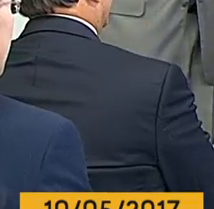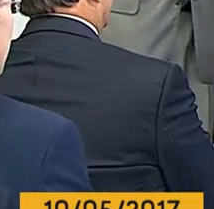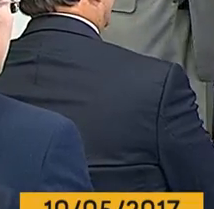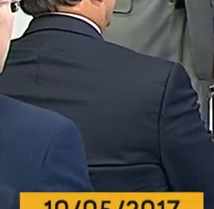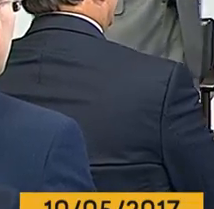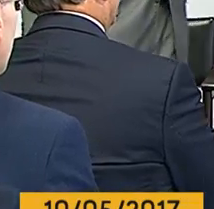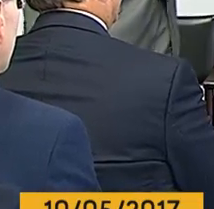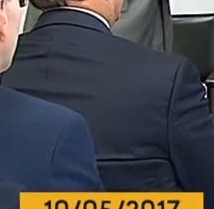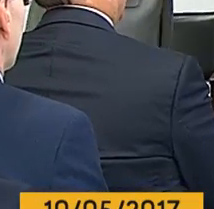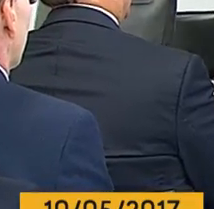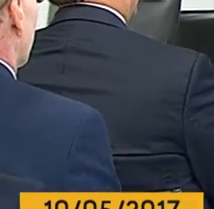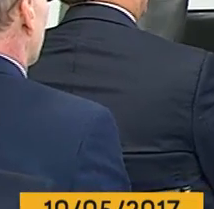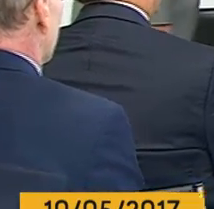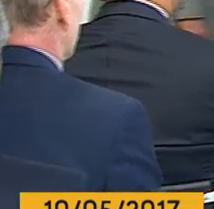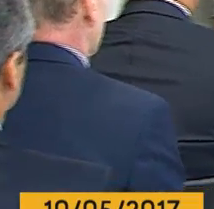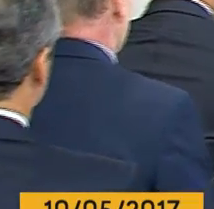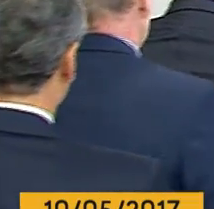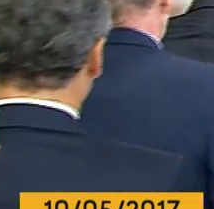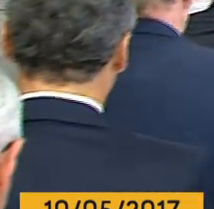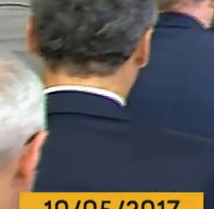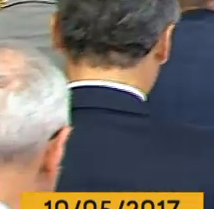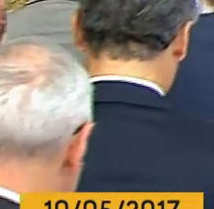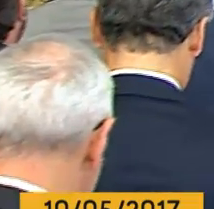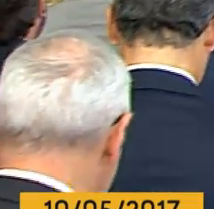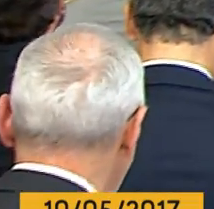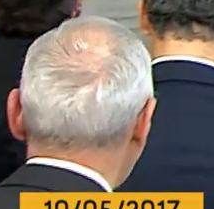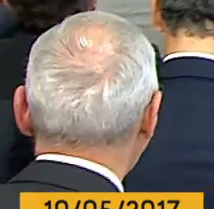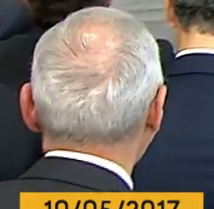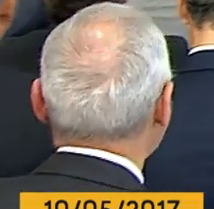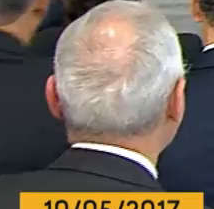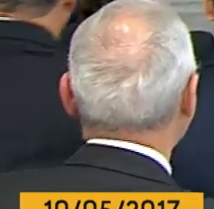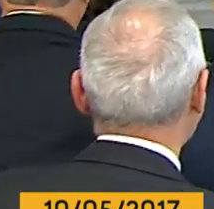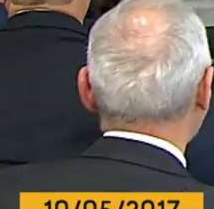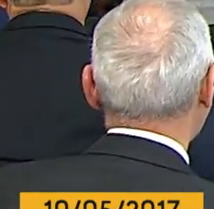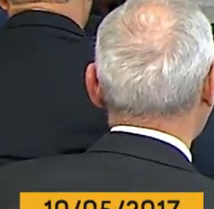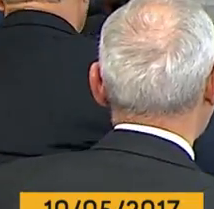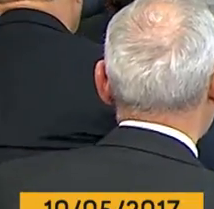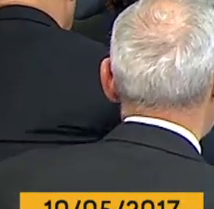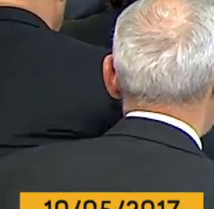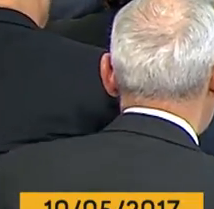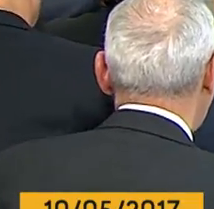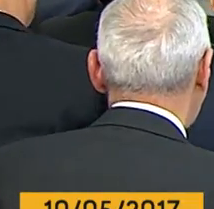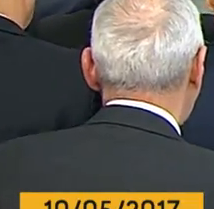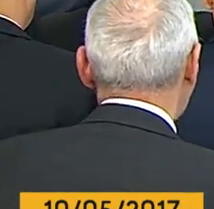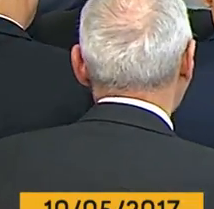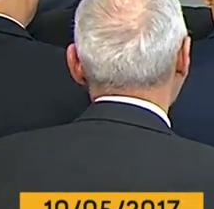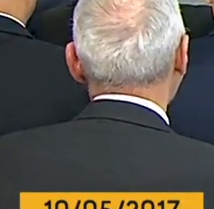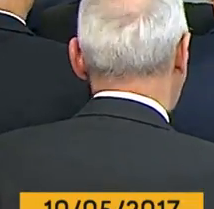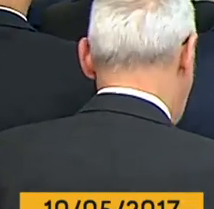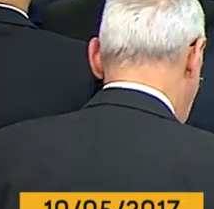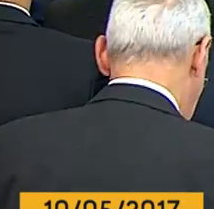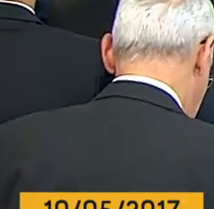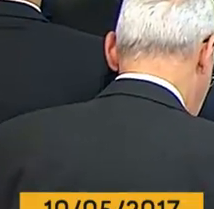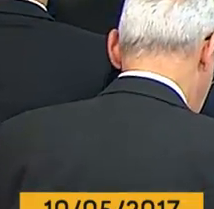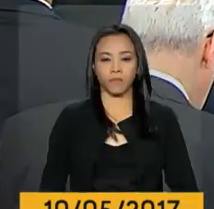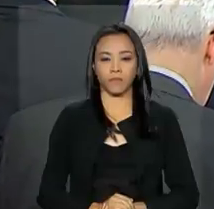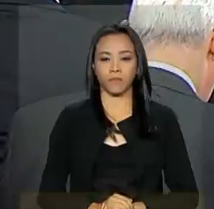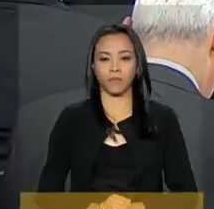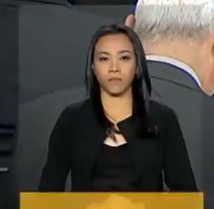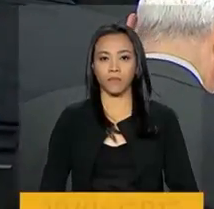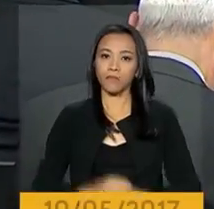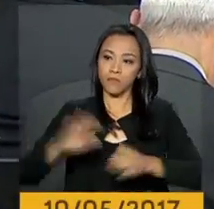senhoras e senhores com a palavra o Presidente da República Michel Temer quero cumprimentar o Eliseu